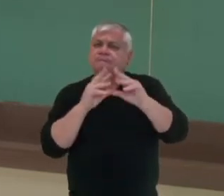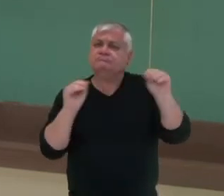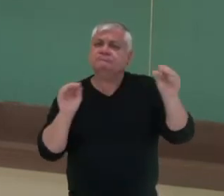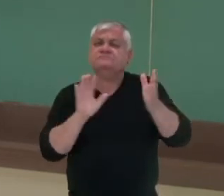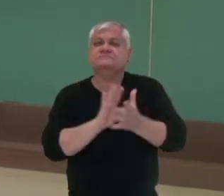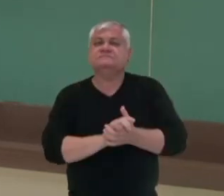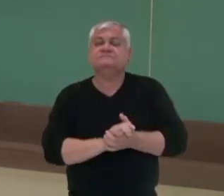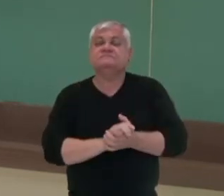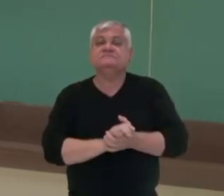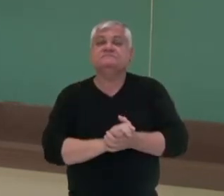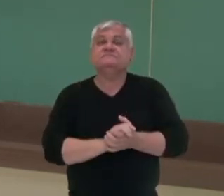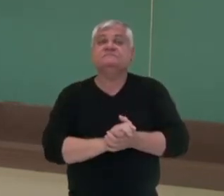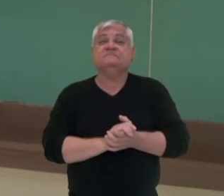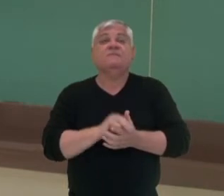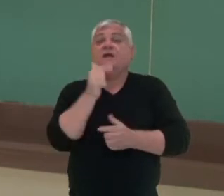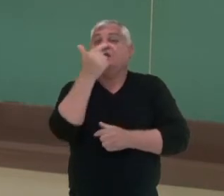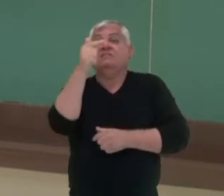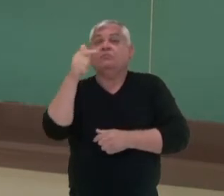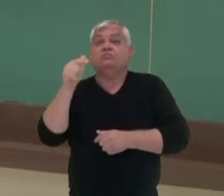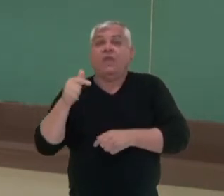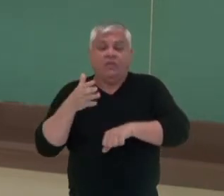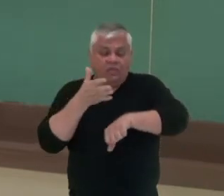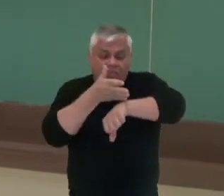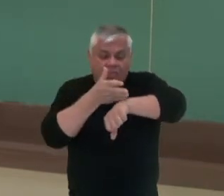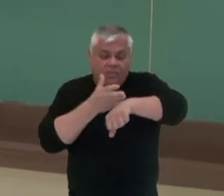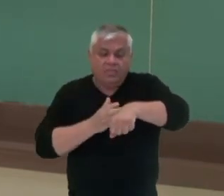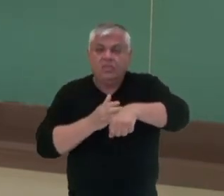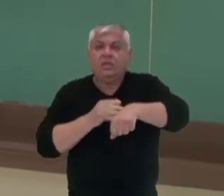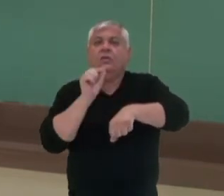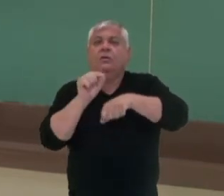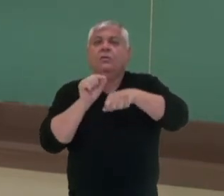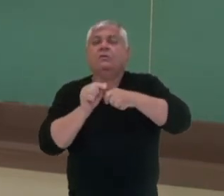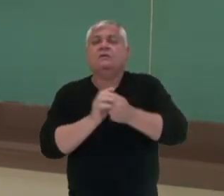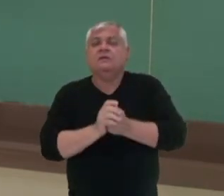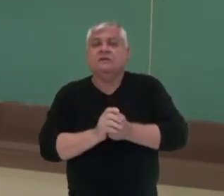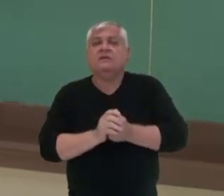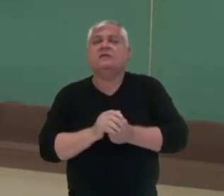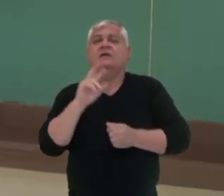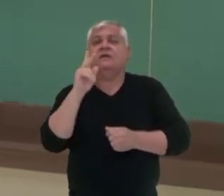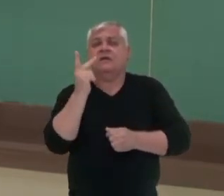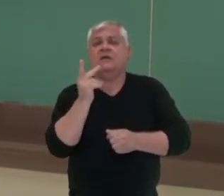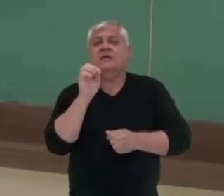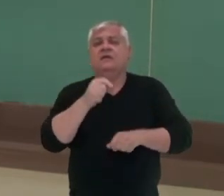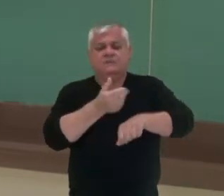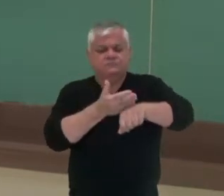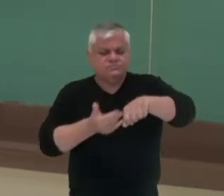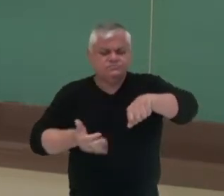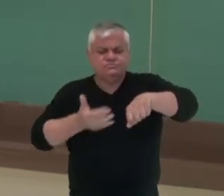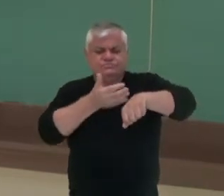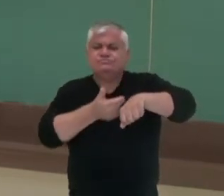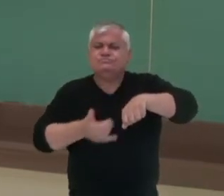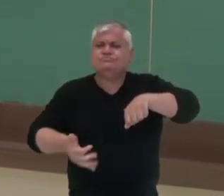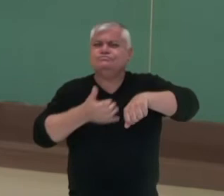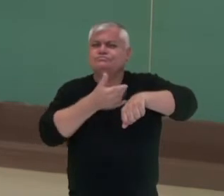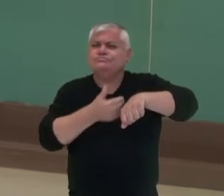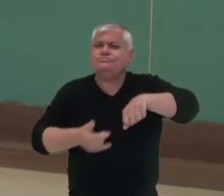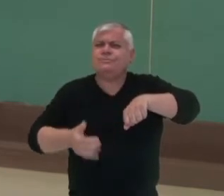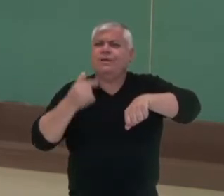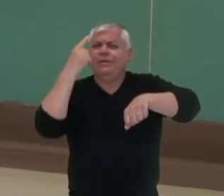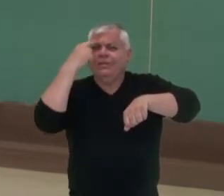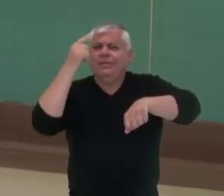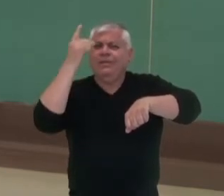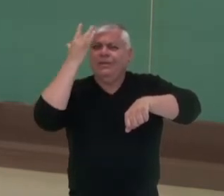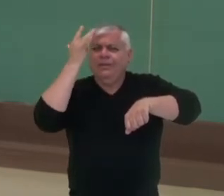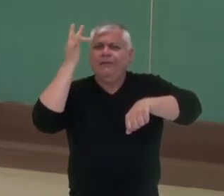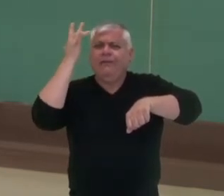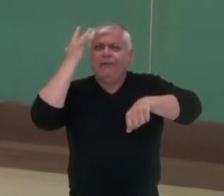sangrar. Como a pessoa não tem esses fatores que fazem a coagulação, ela fica sangrando durante um tempo maior, né?